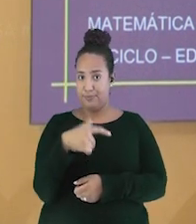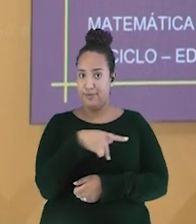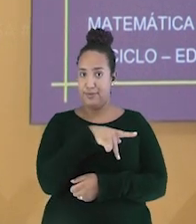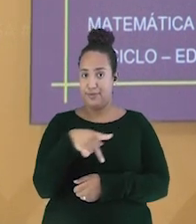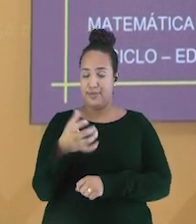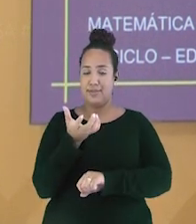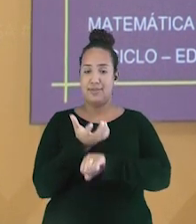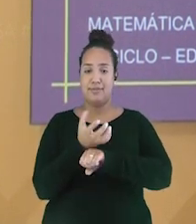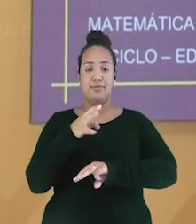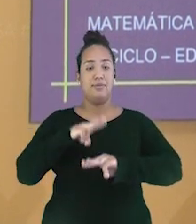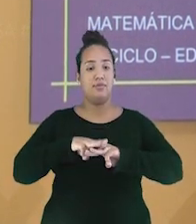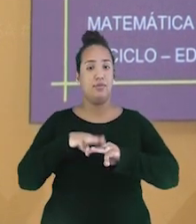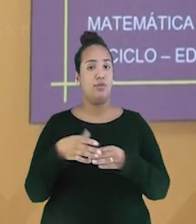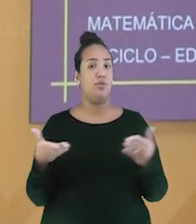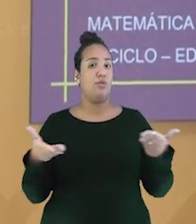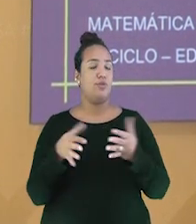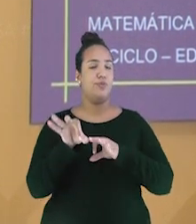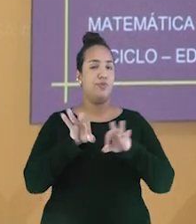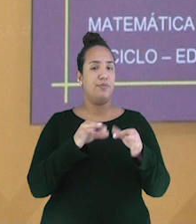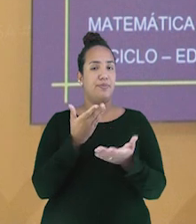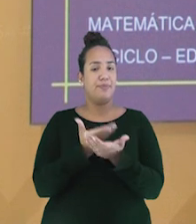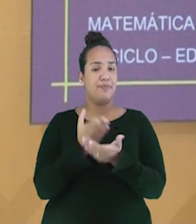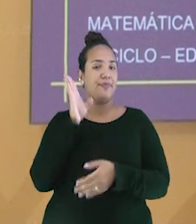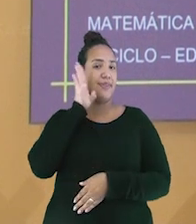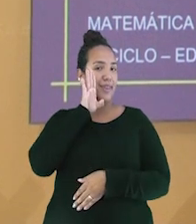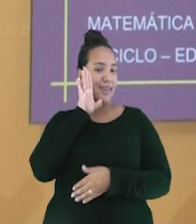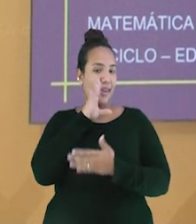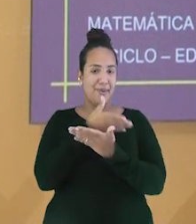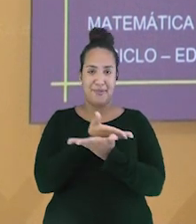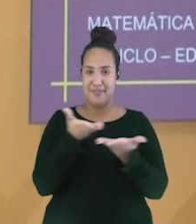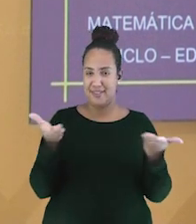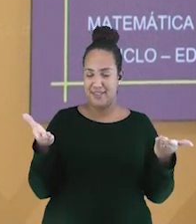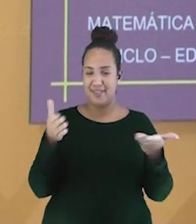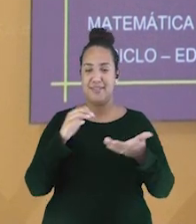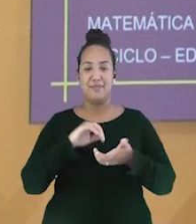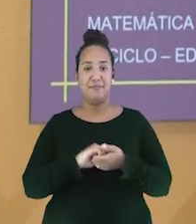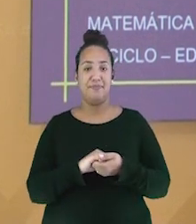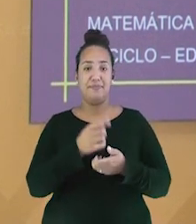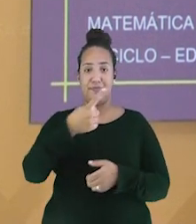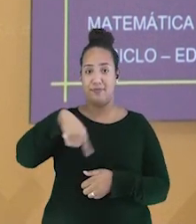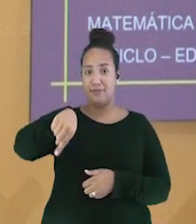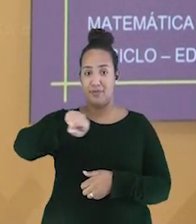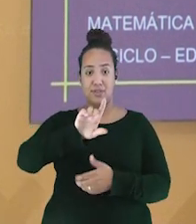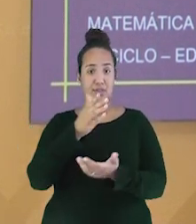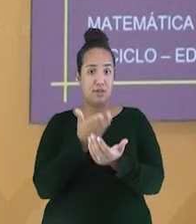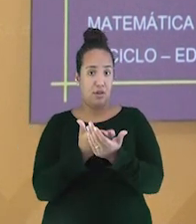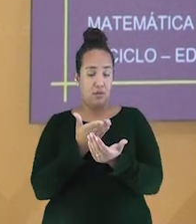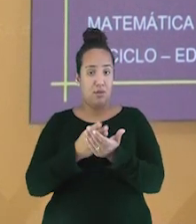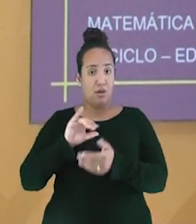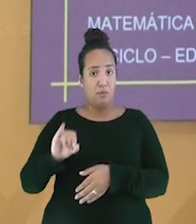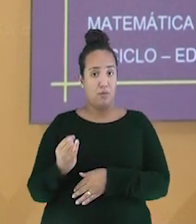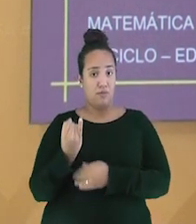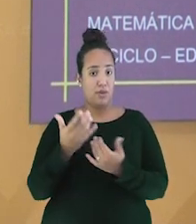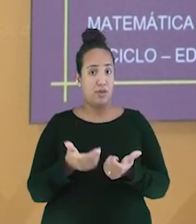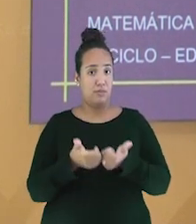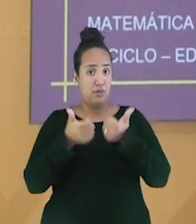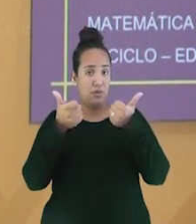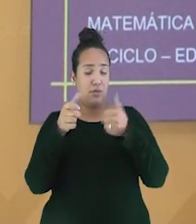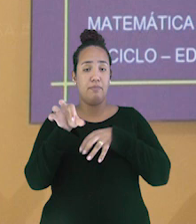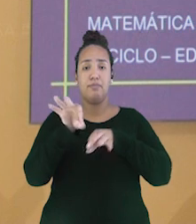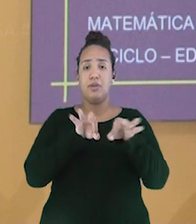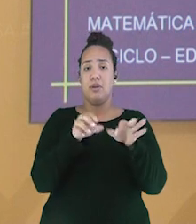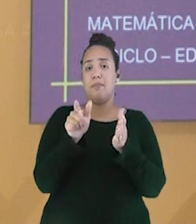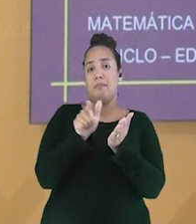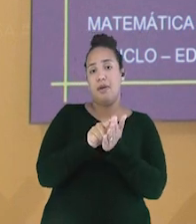preparei uma aula muito legal para você para tirar melhor proveito da aula lhe convida a pegar uma folha de papel